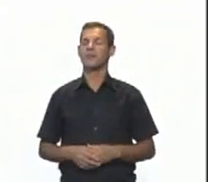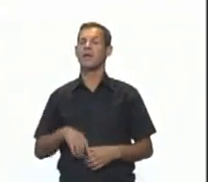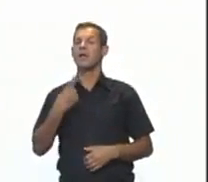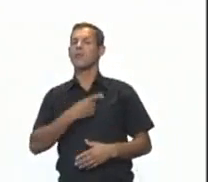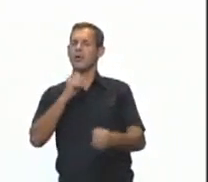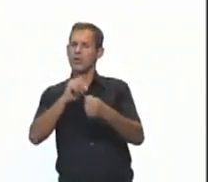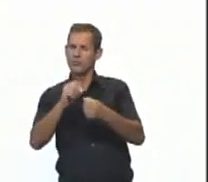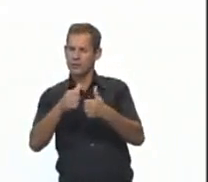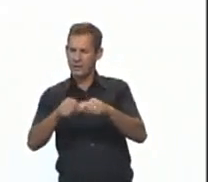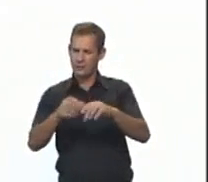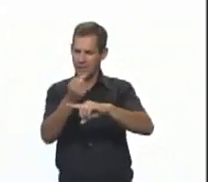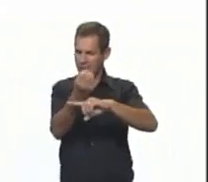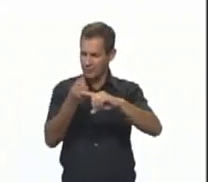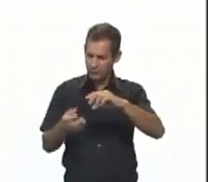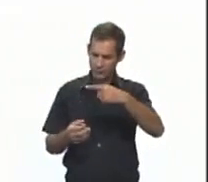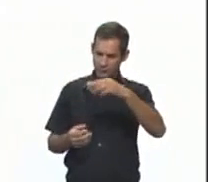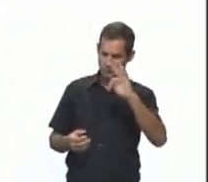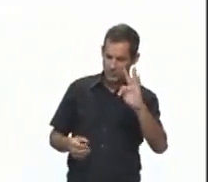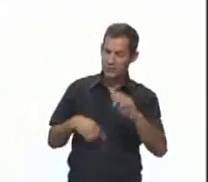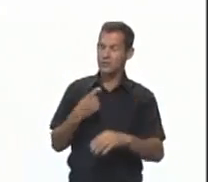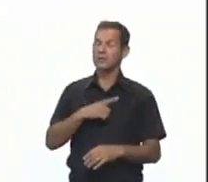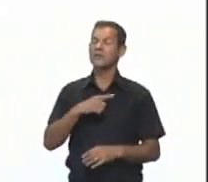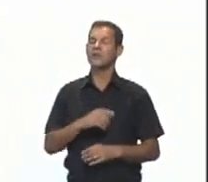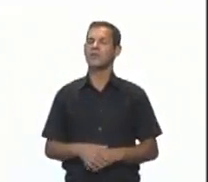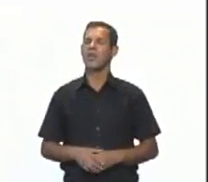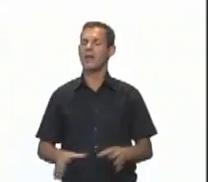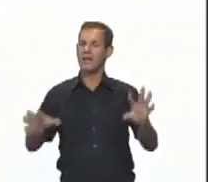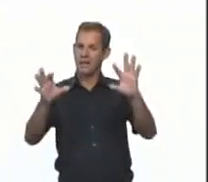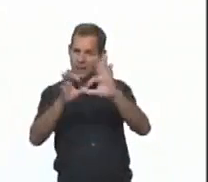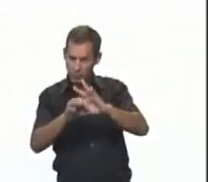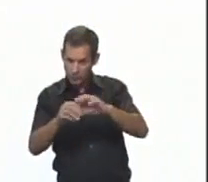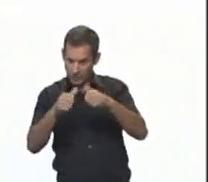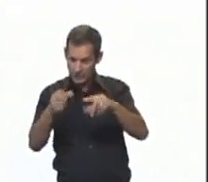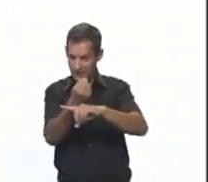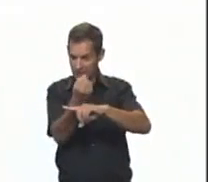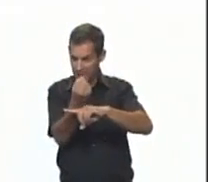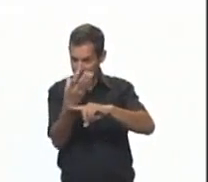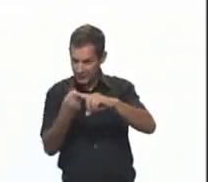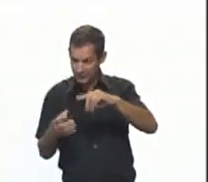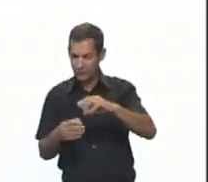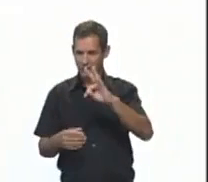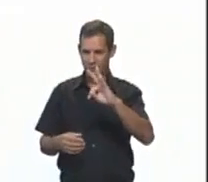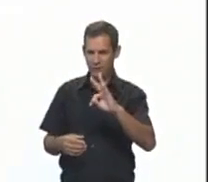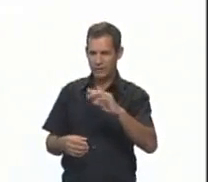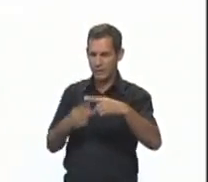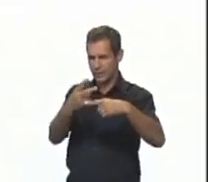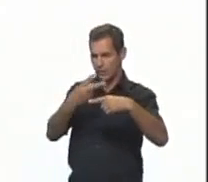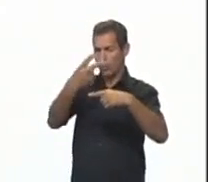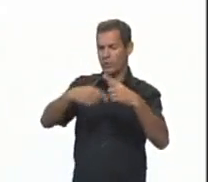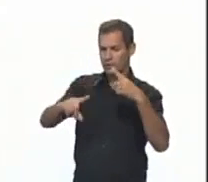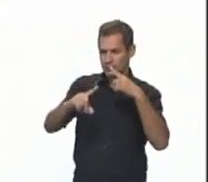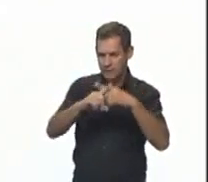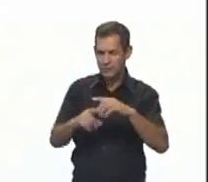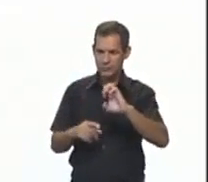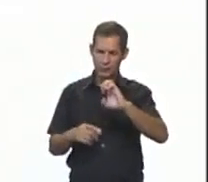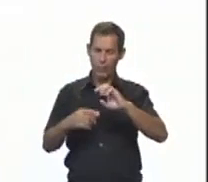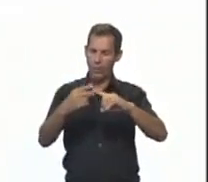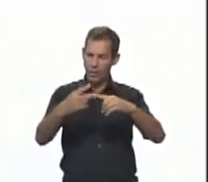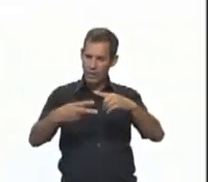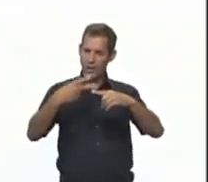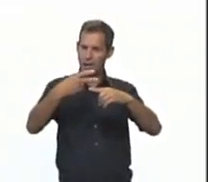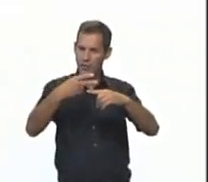para a gente fazer essa função P de t, nós vamos ter que integrar essa função t ao quadrado, que multiplica e